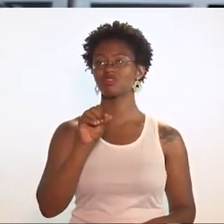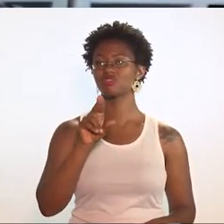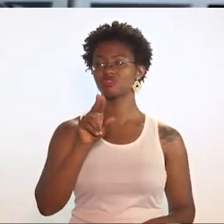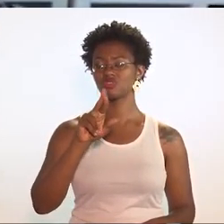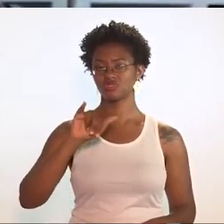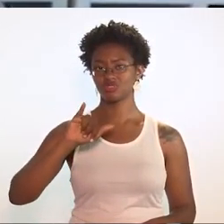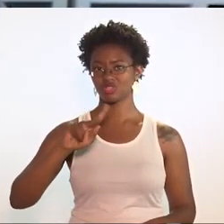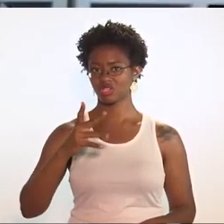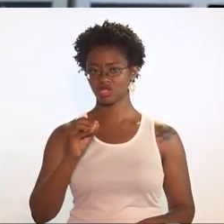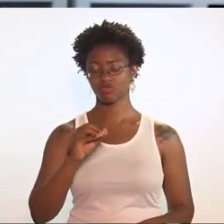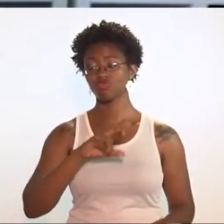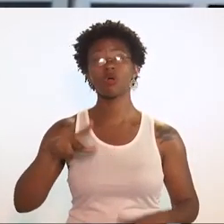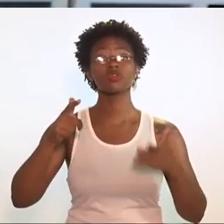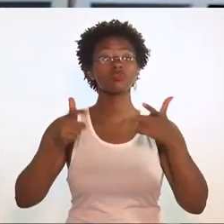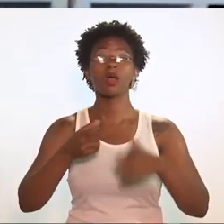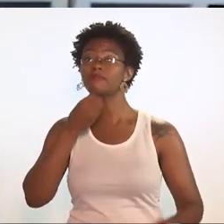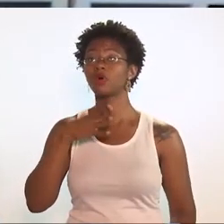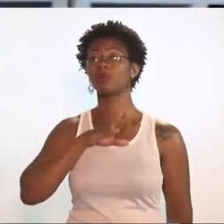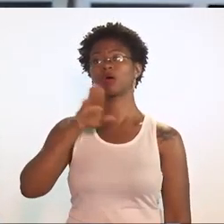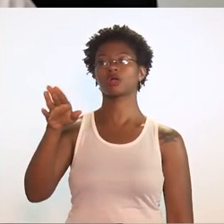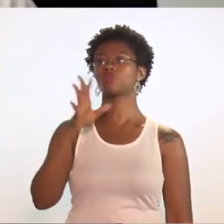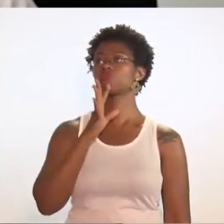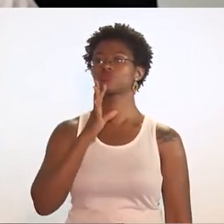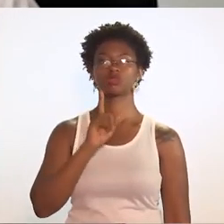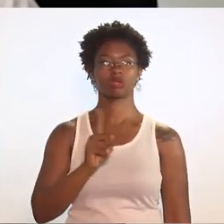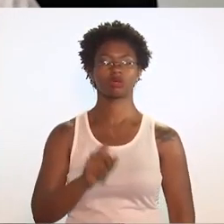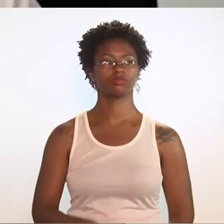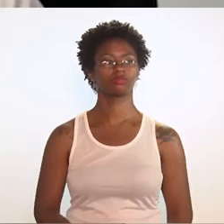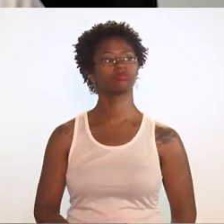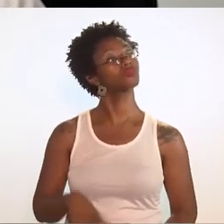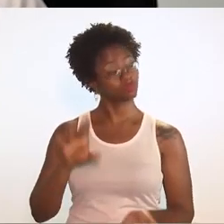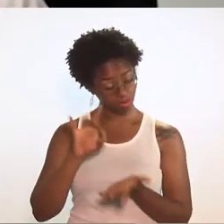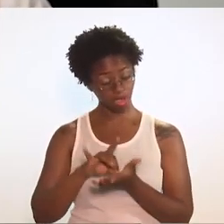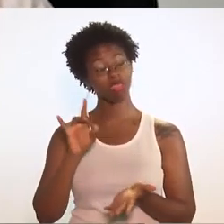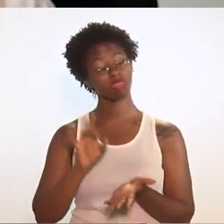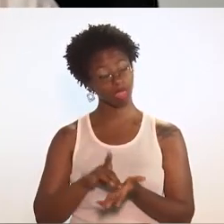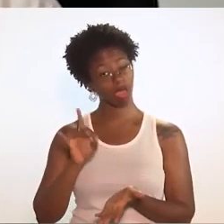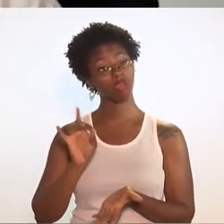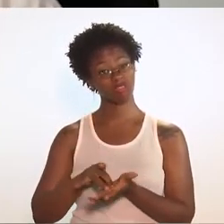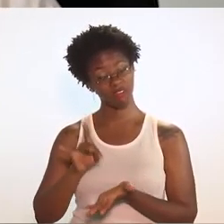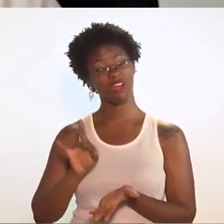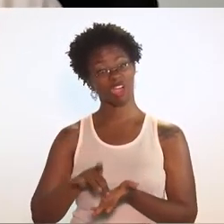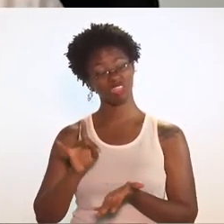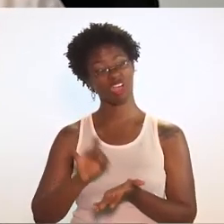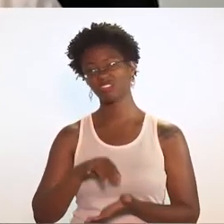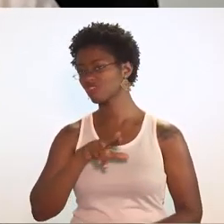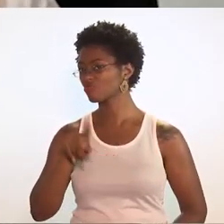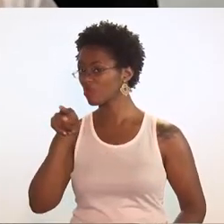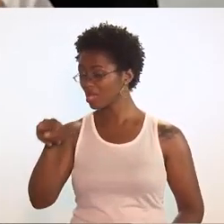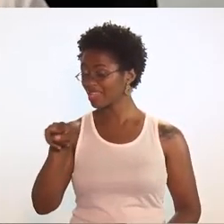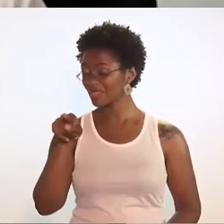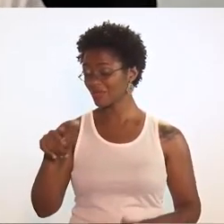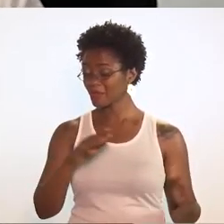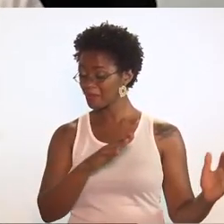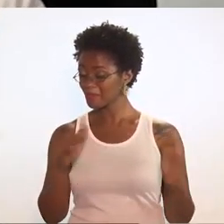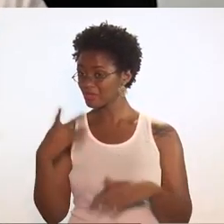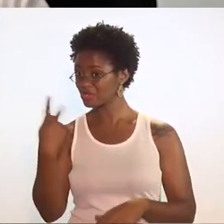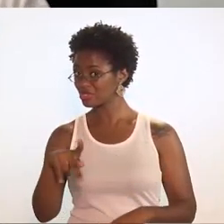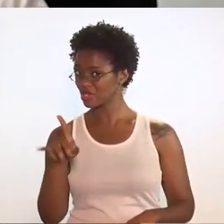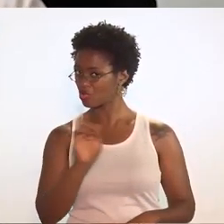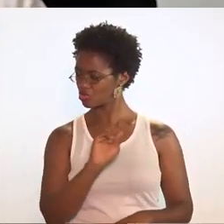a oportunidade de conhecer pessoas de, digamos, dos círculos mais de elite de Salvador, que numa determinada época